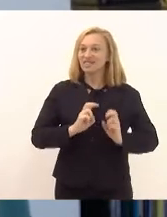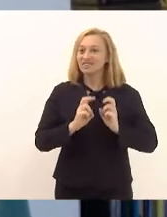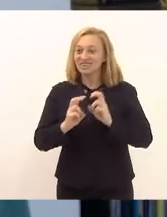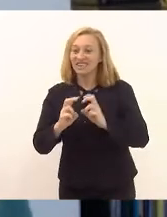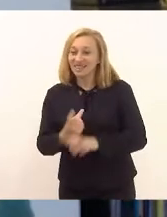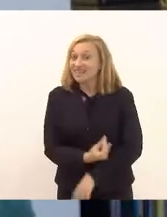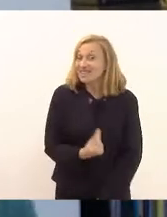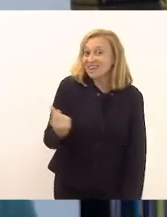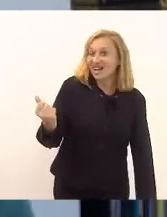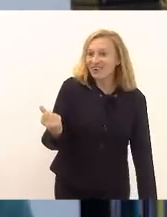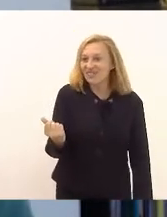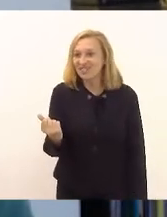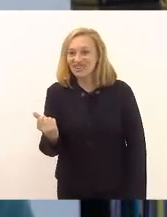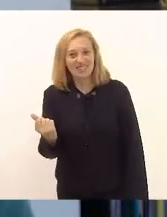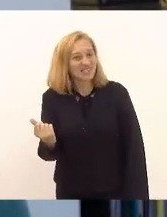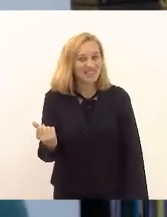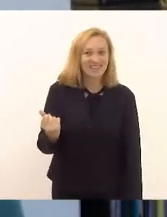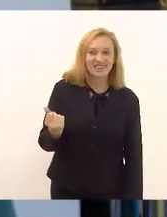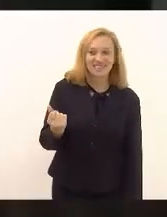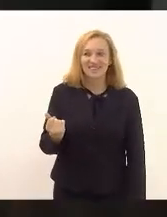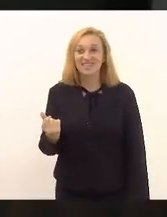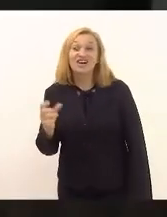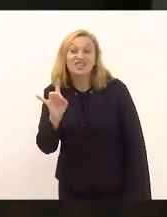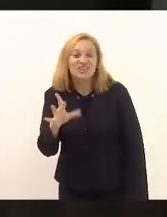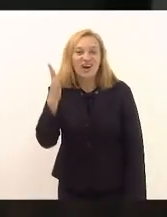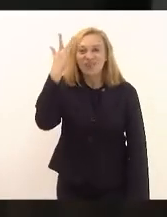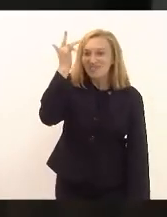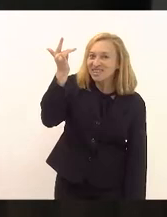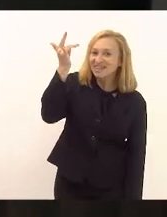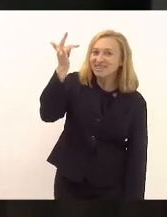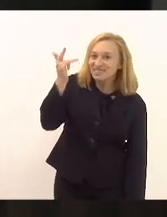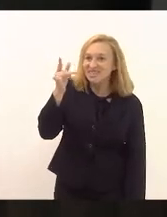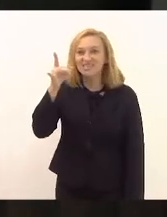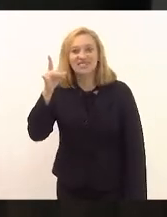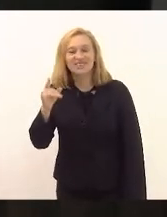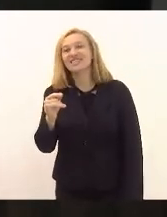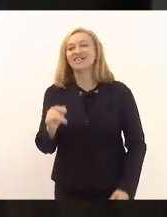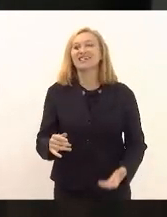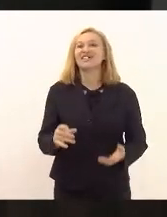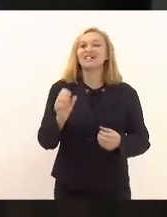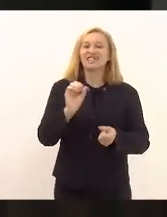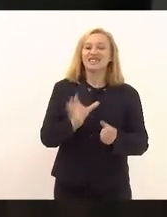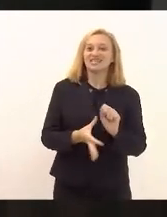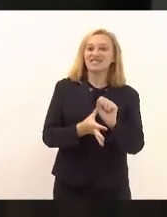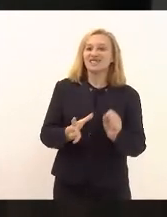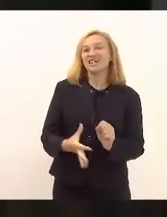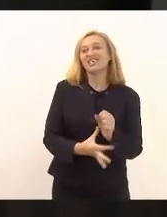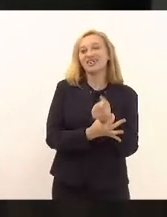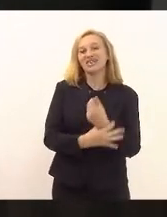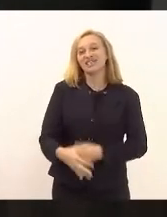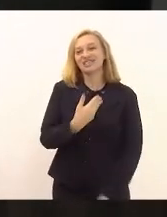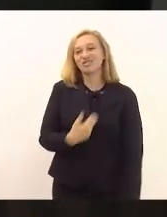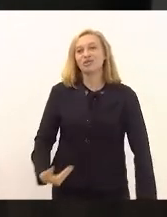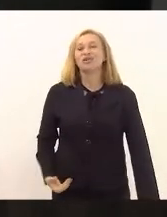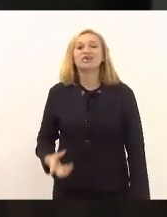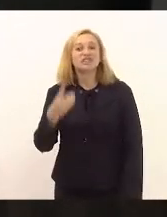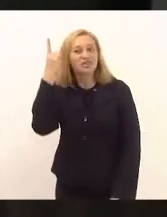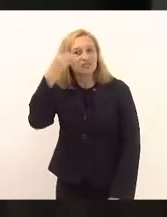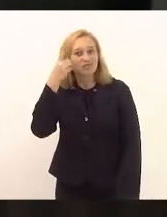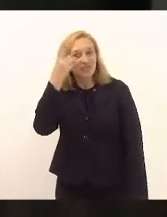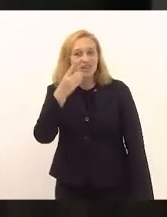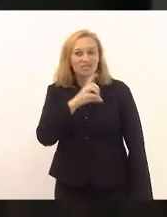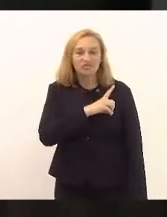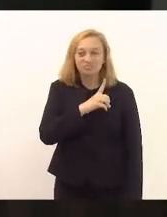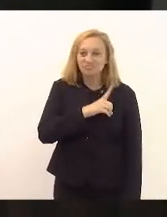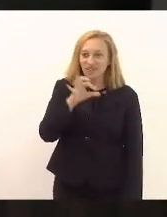agora. Essa só, é a outra. Só amanhã de manhã. Pela Comissão de Segurança Pública, Assunto de Polícia, deputado delegado Carlos